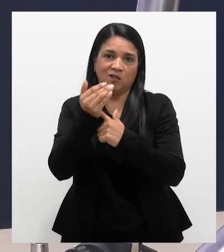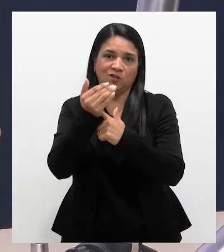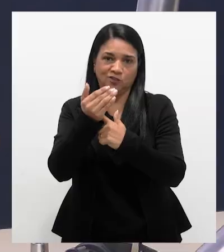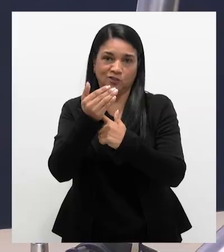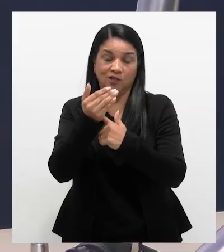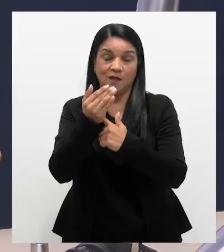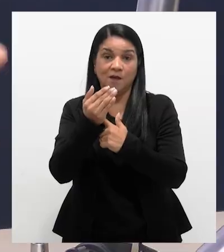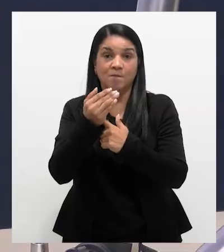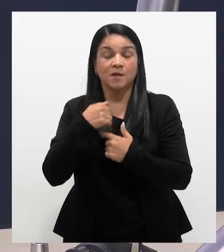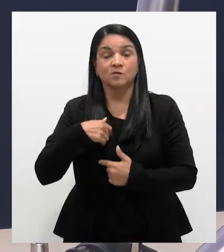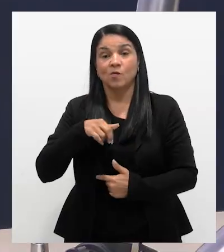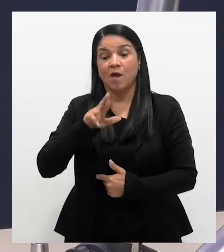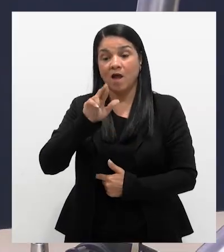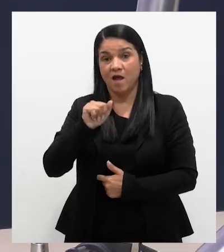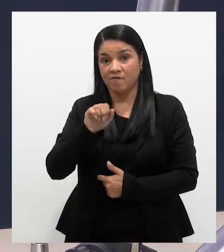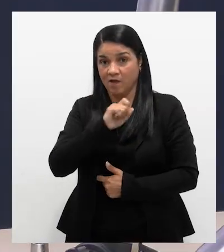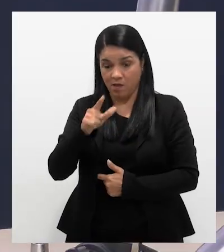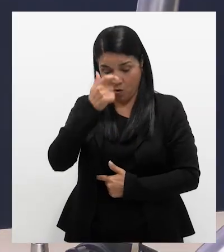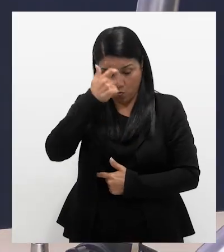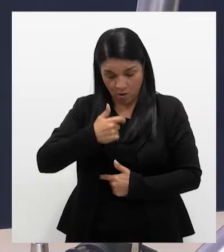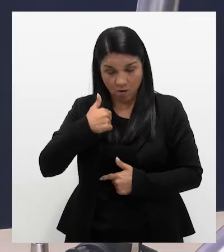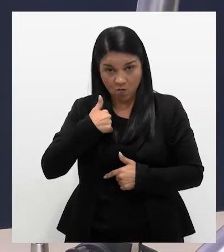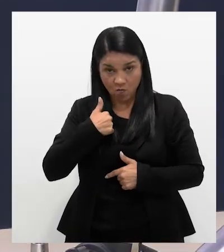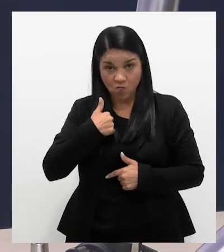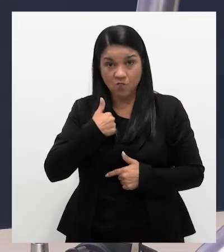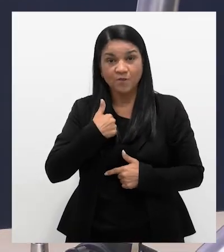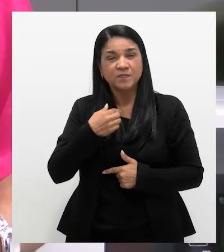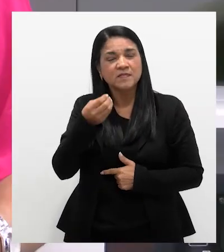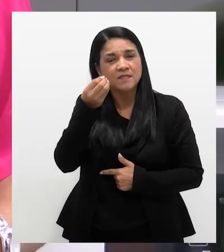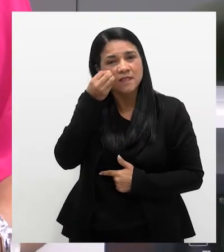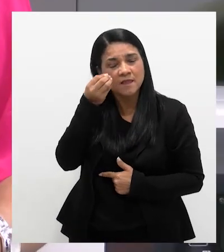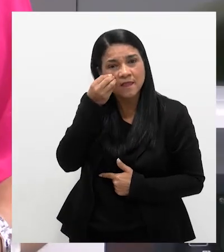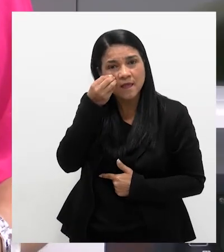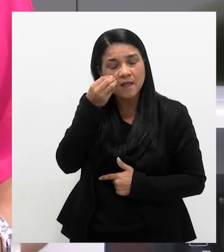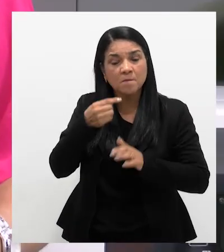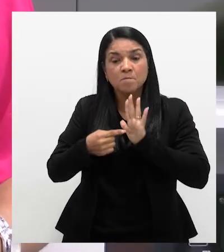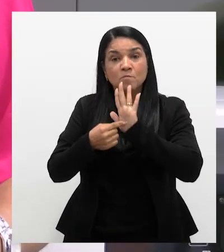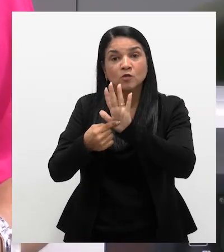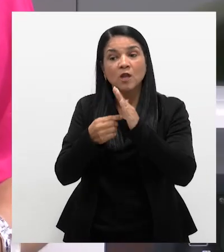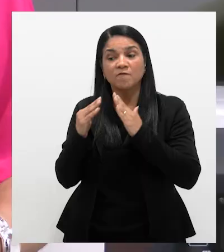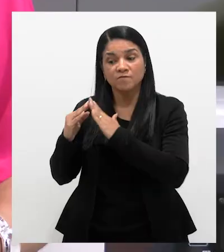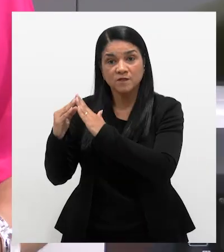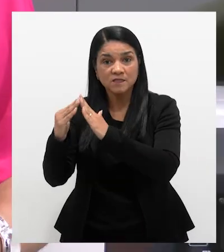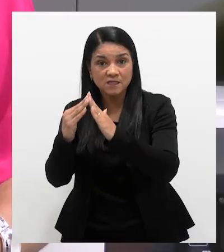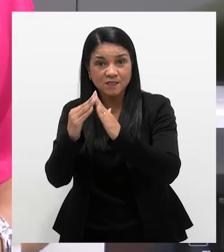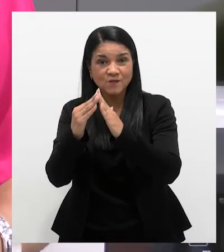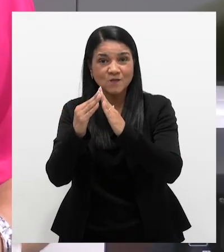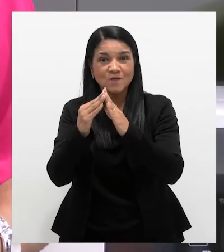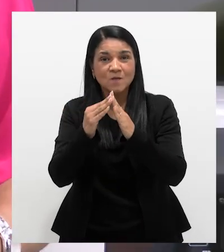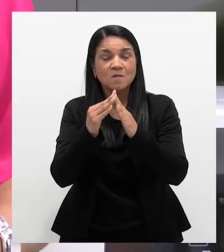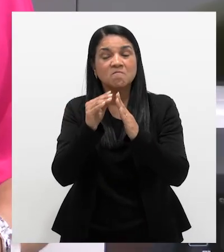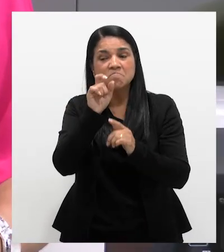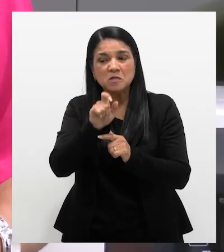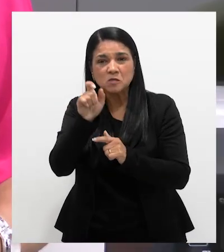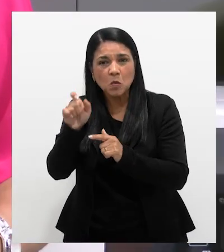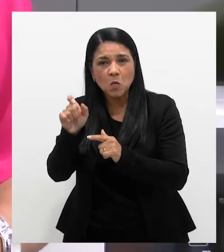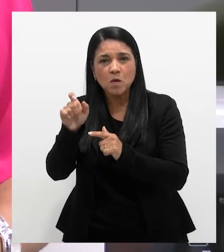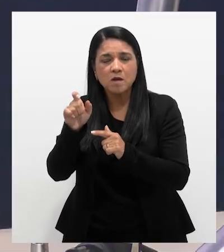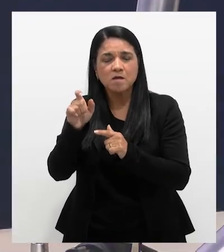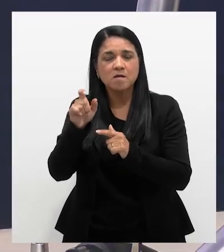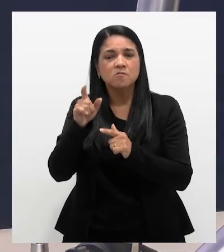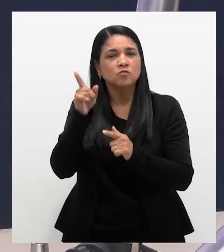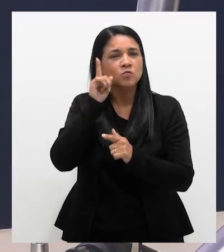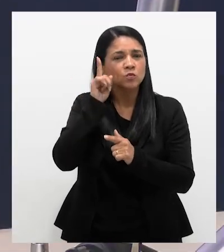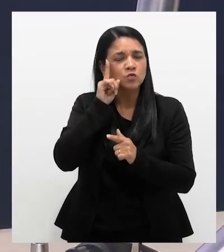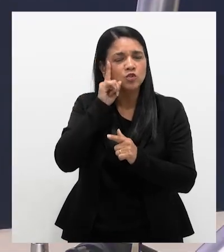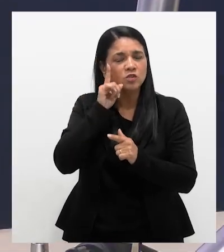Mas o Rafael Broco ele surge da minha tentativa de mostrar para o meu vizinho, para aquela pessoa que me vê saindo de casa todo dia, que eu